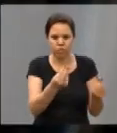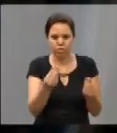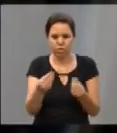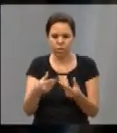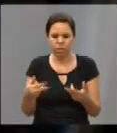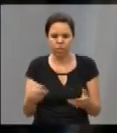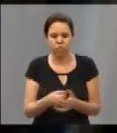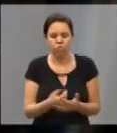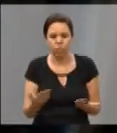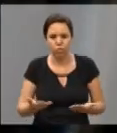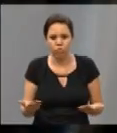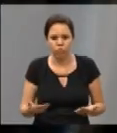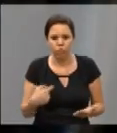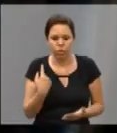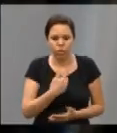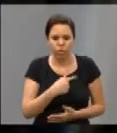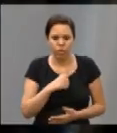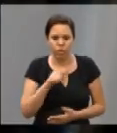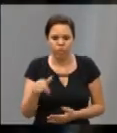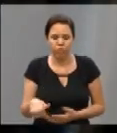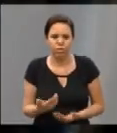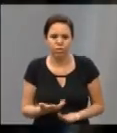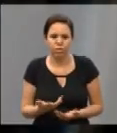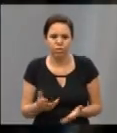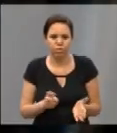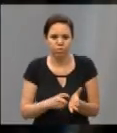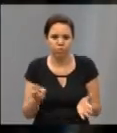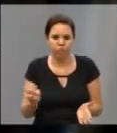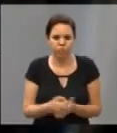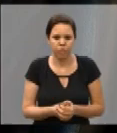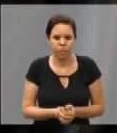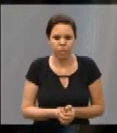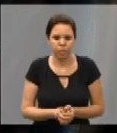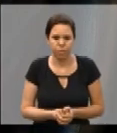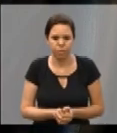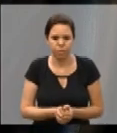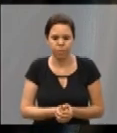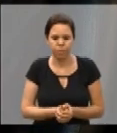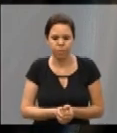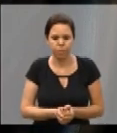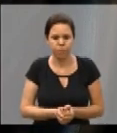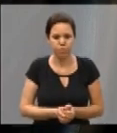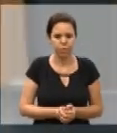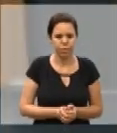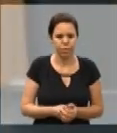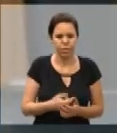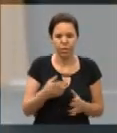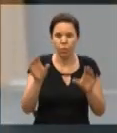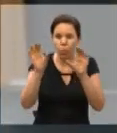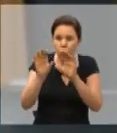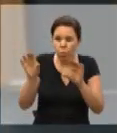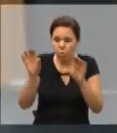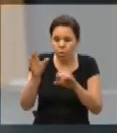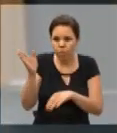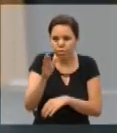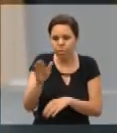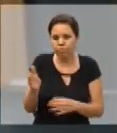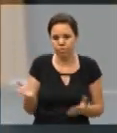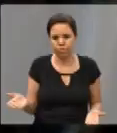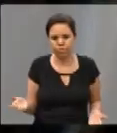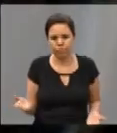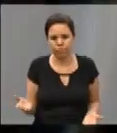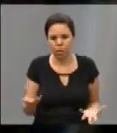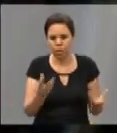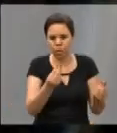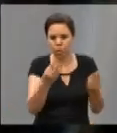demais. Hoje, nós tivéssemos uma filmagem hoje de manhã, hoje amanheceu, o Primo já seria cancelado. Então, a gente